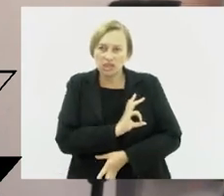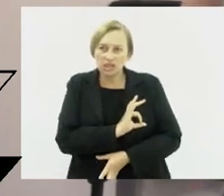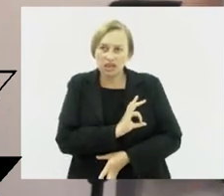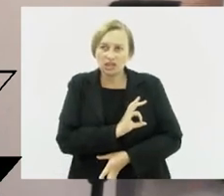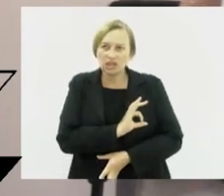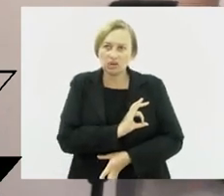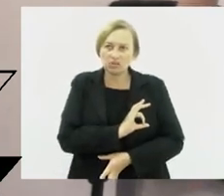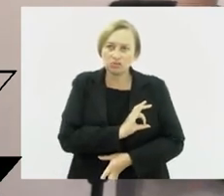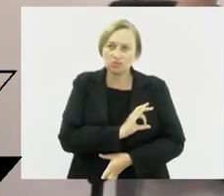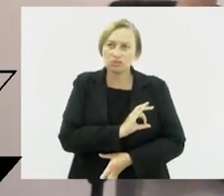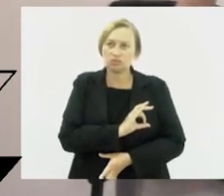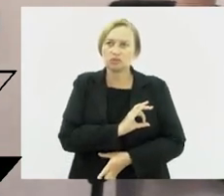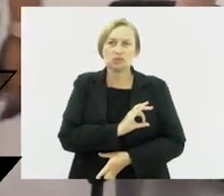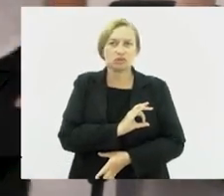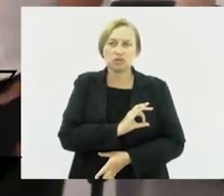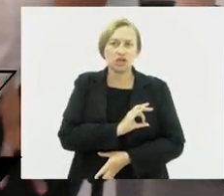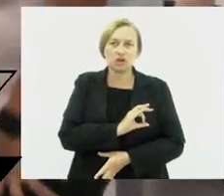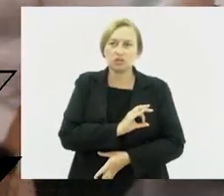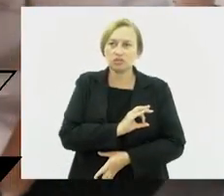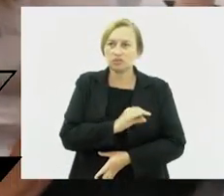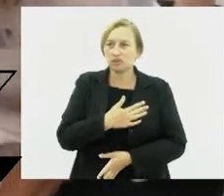alguém?